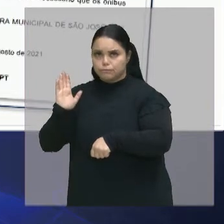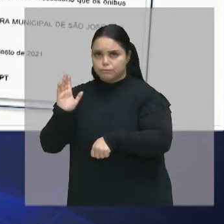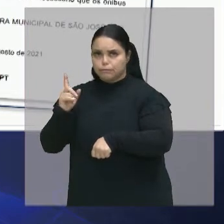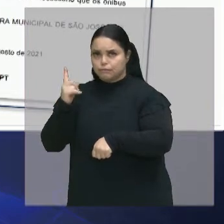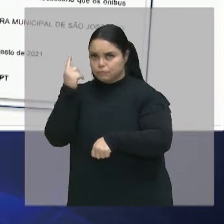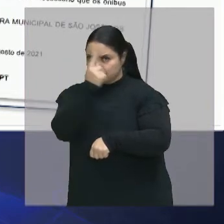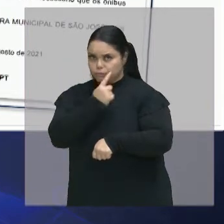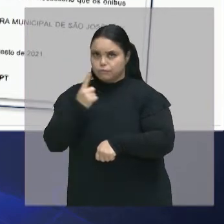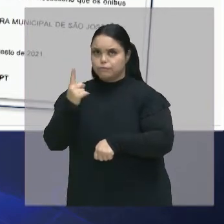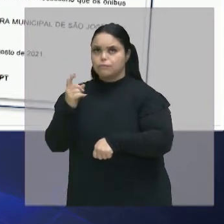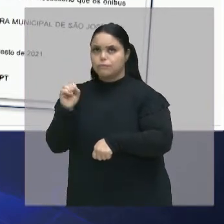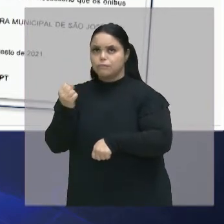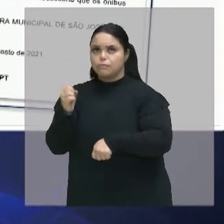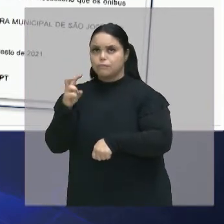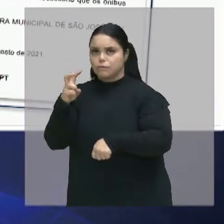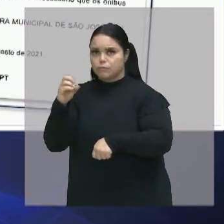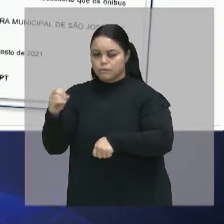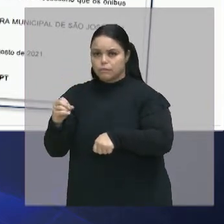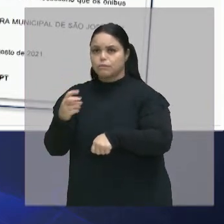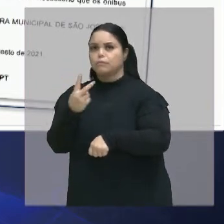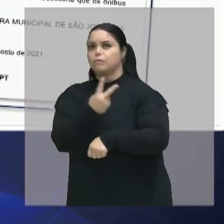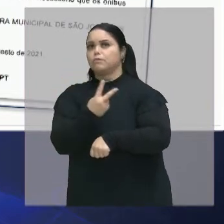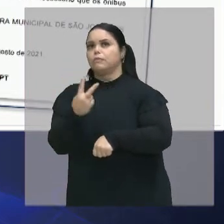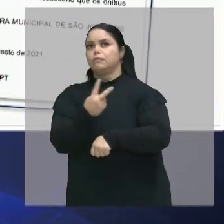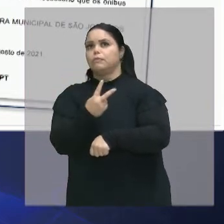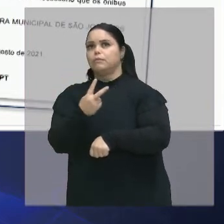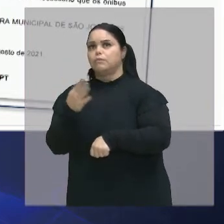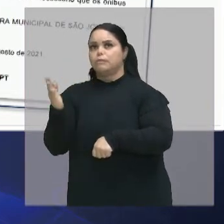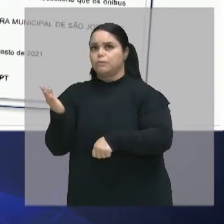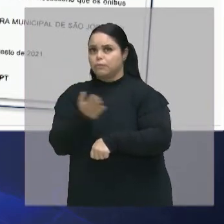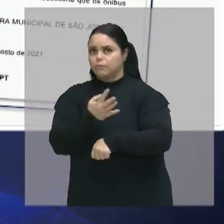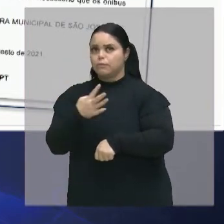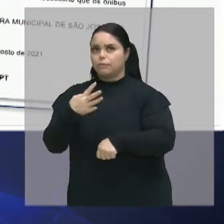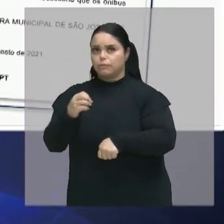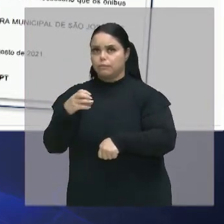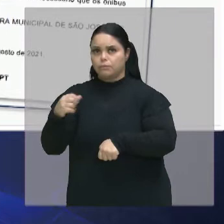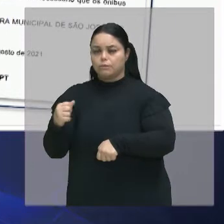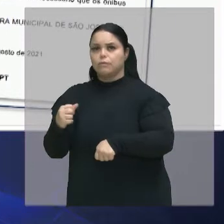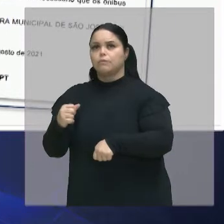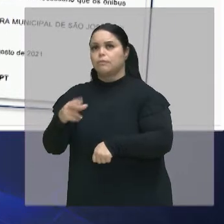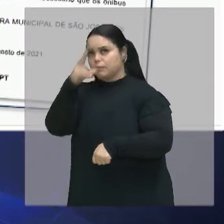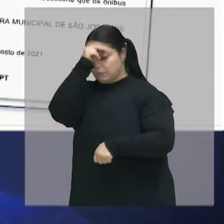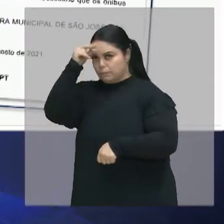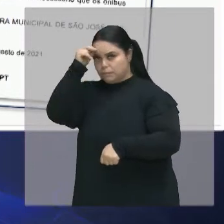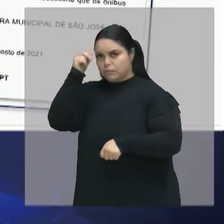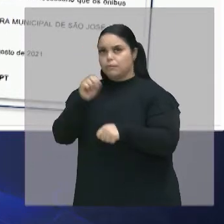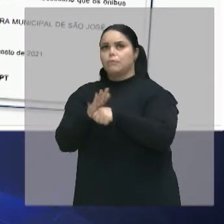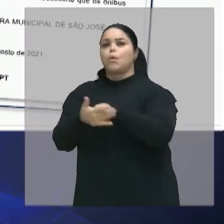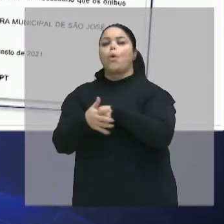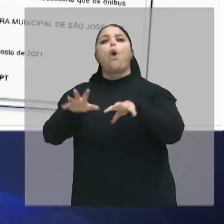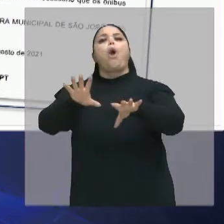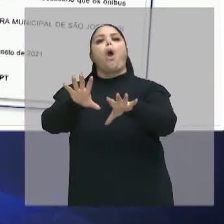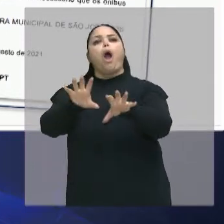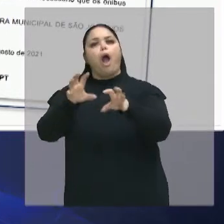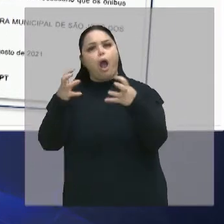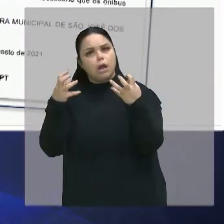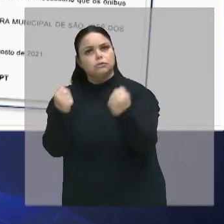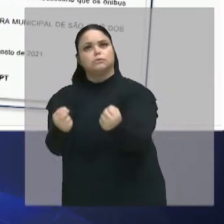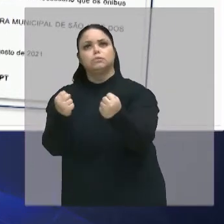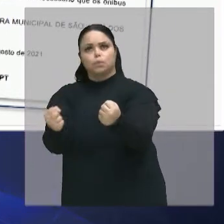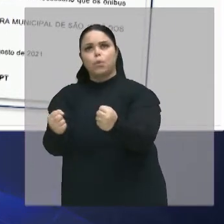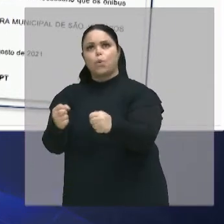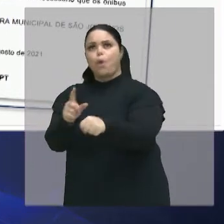e das 18h50 e das 22h30. A prefeitura, na pandemia, assumiu o